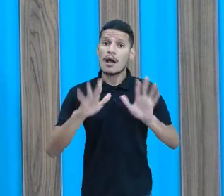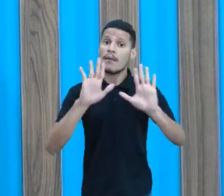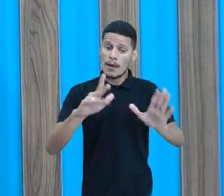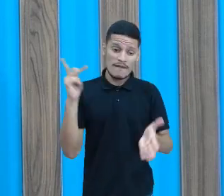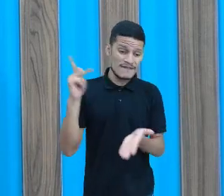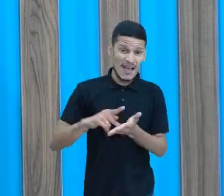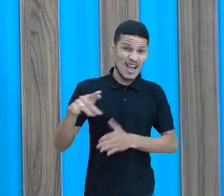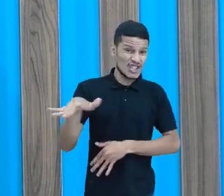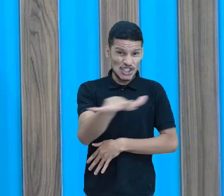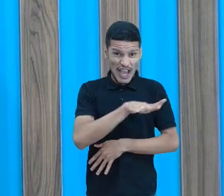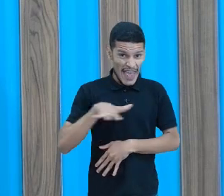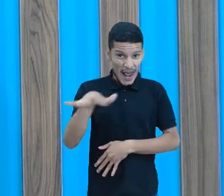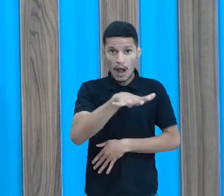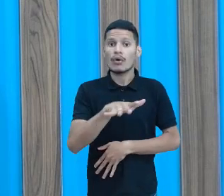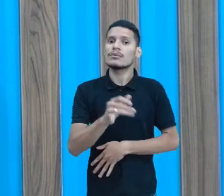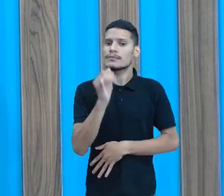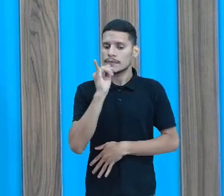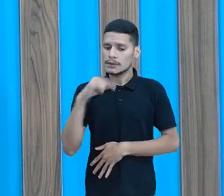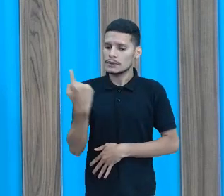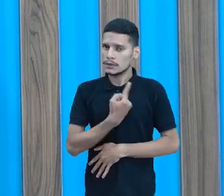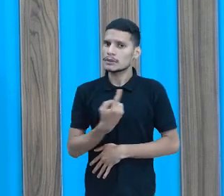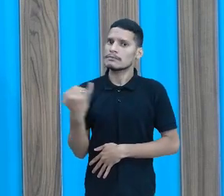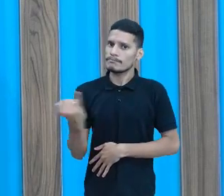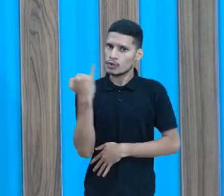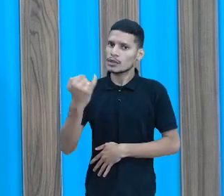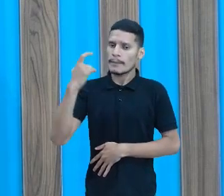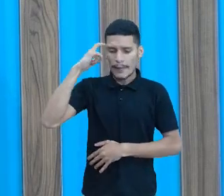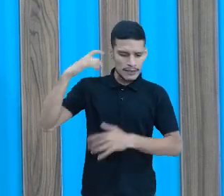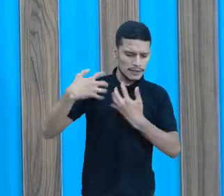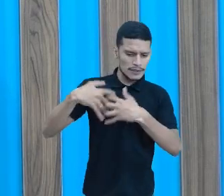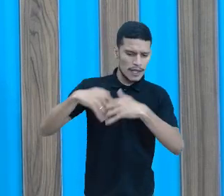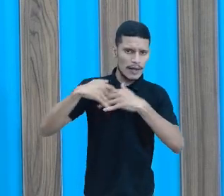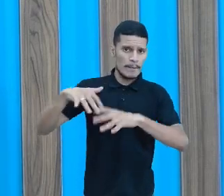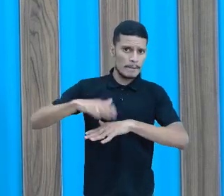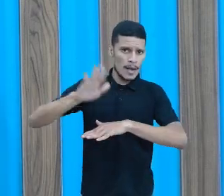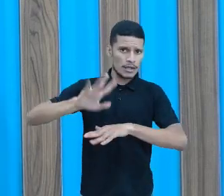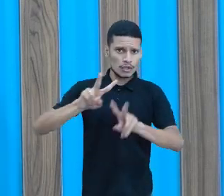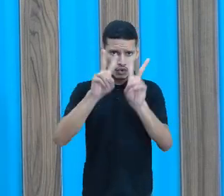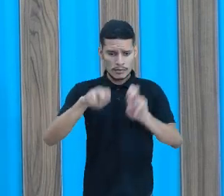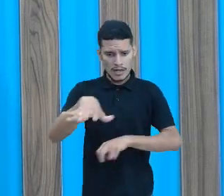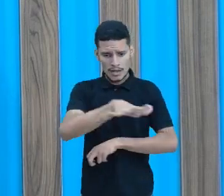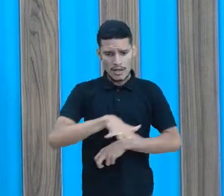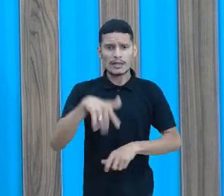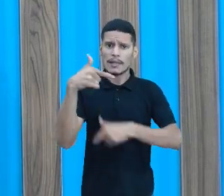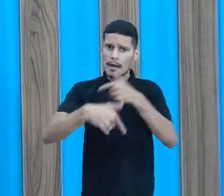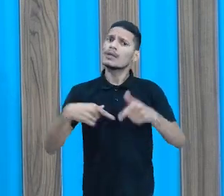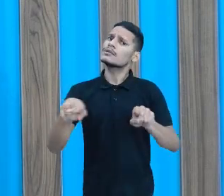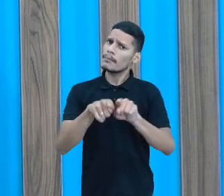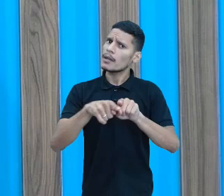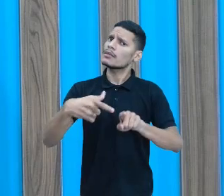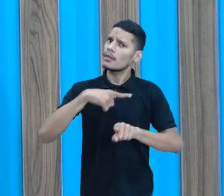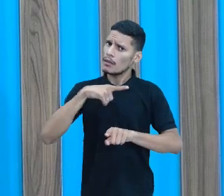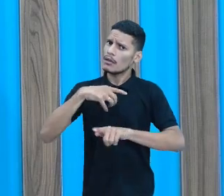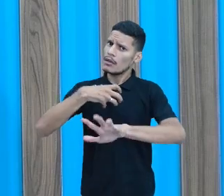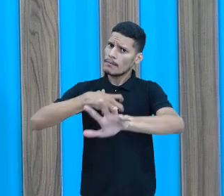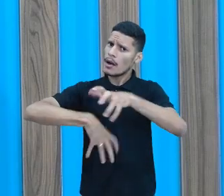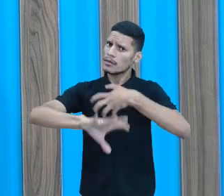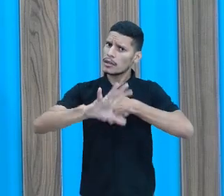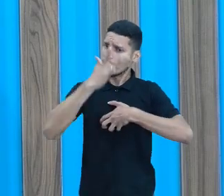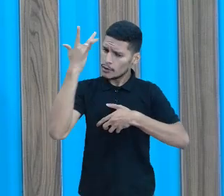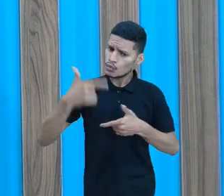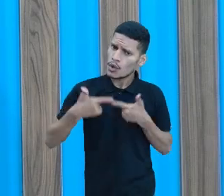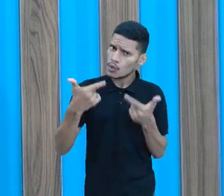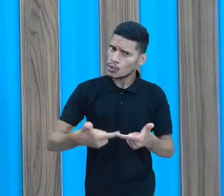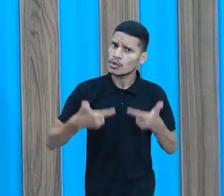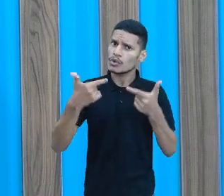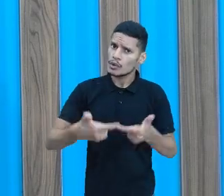de modo geral, acho que é importante a gente poder pensar mais sobre esse mundo do trabalho, também ter um pouco mais de empatia com essas pessoas que estão lutando ali no